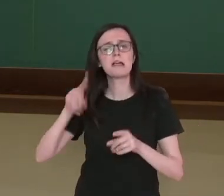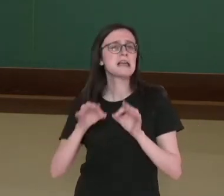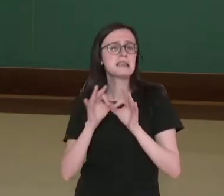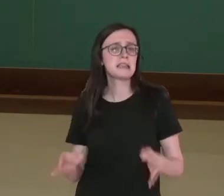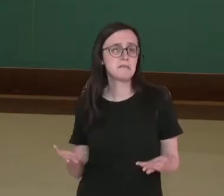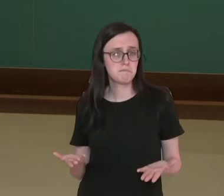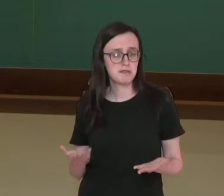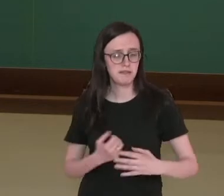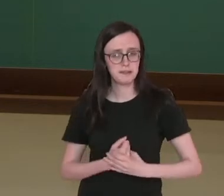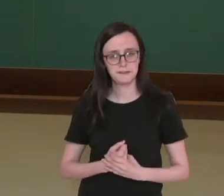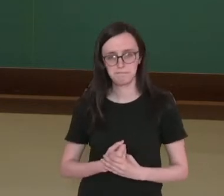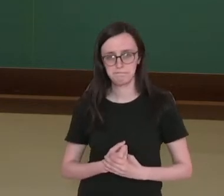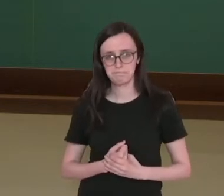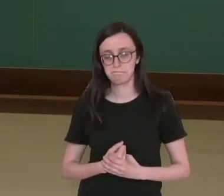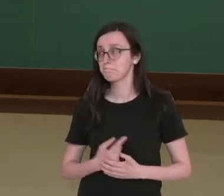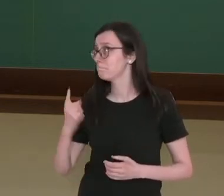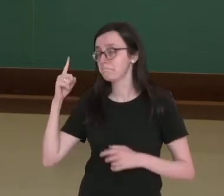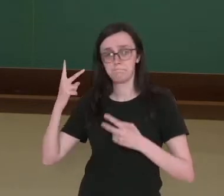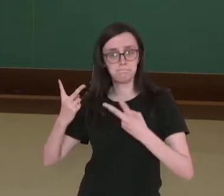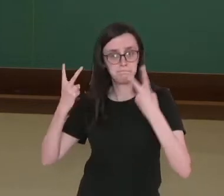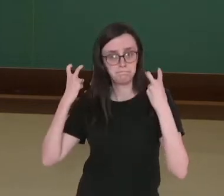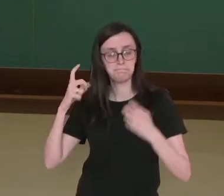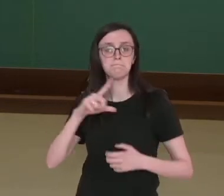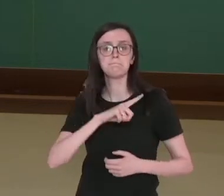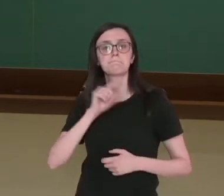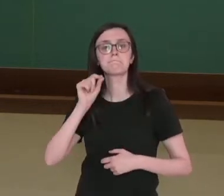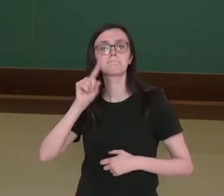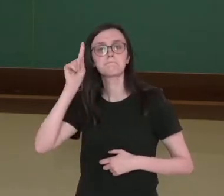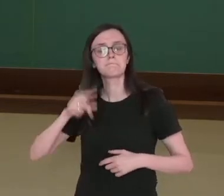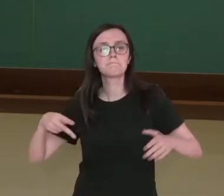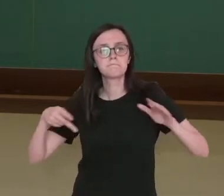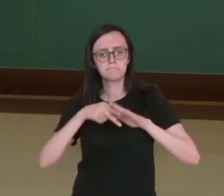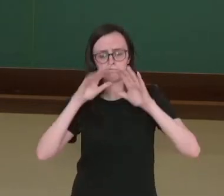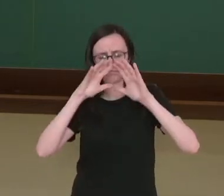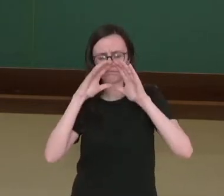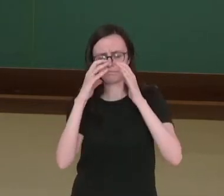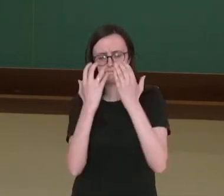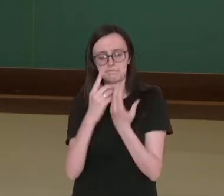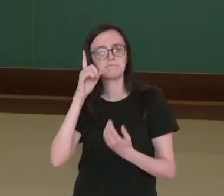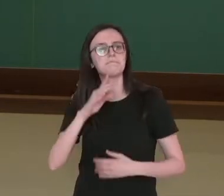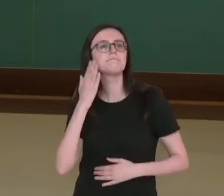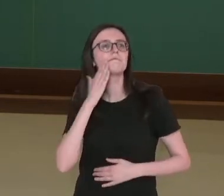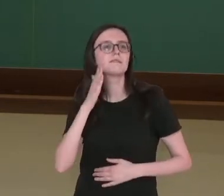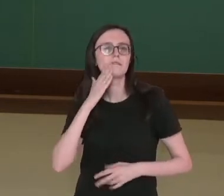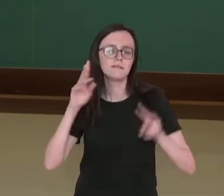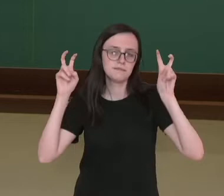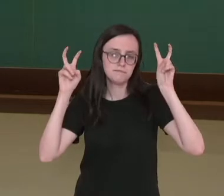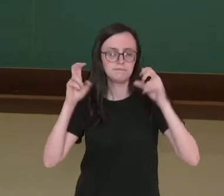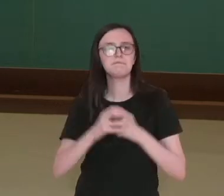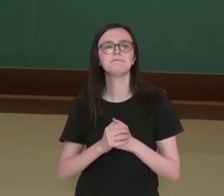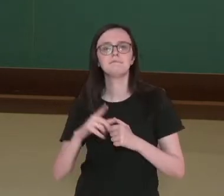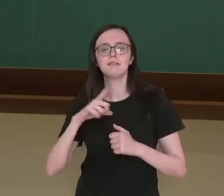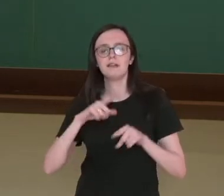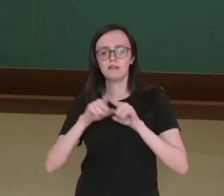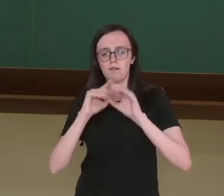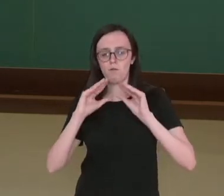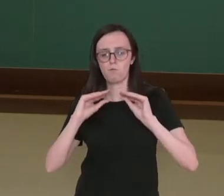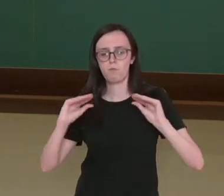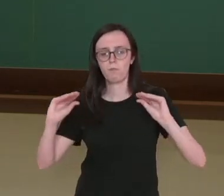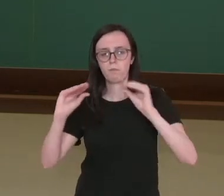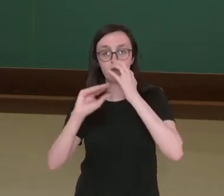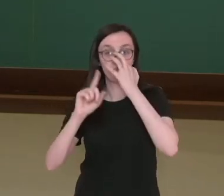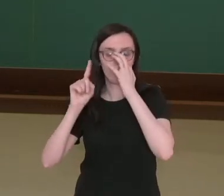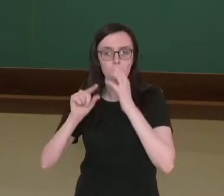simples, né? Então, o que ela tem? Ela tem uma membrana plasmática, que é esse azulzinho. Ela tem um gel, né, aqui,